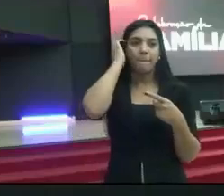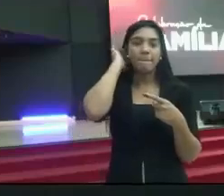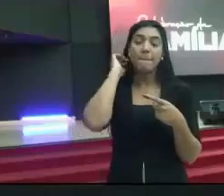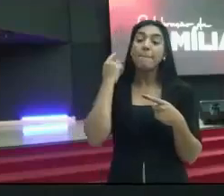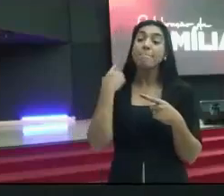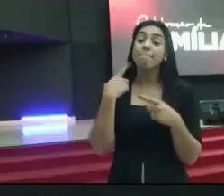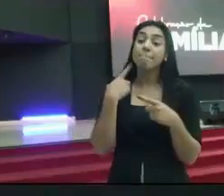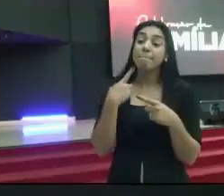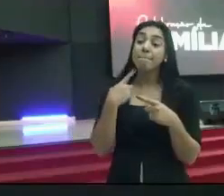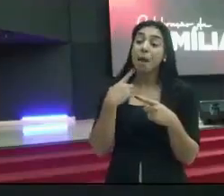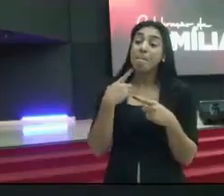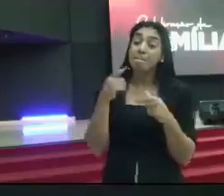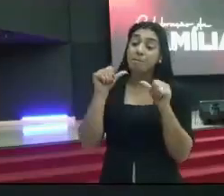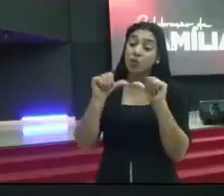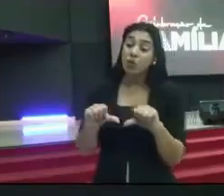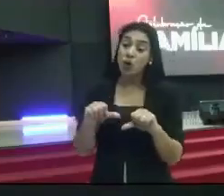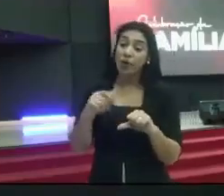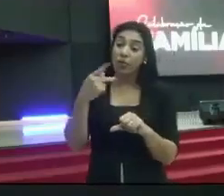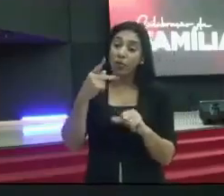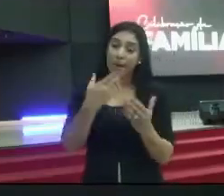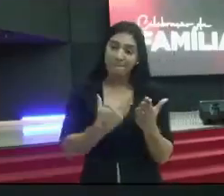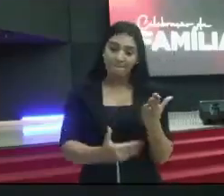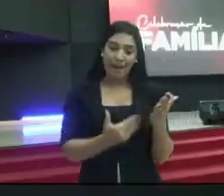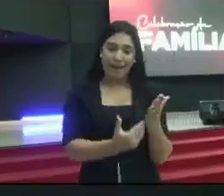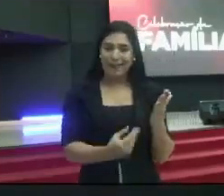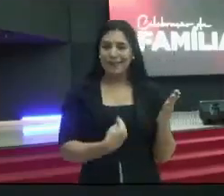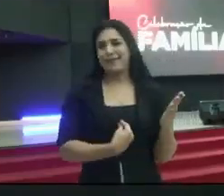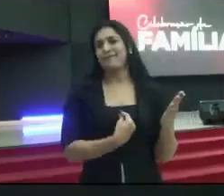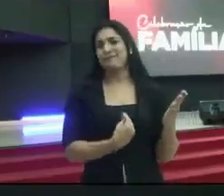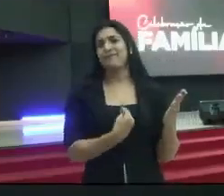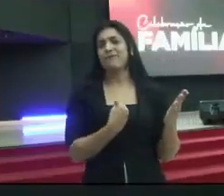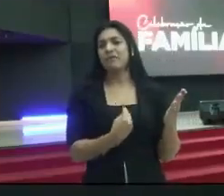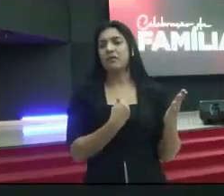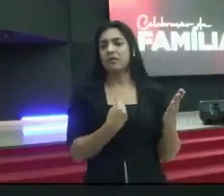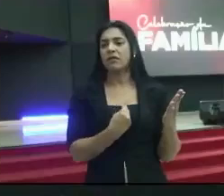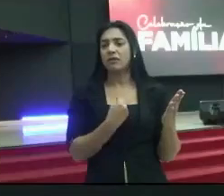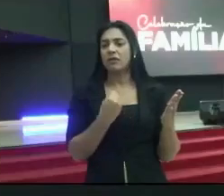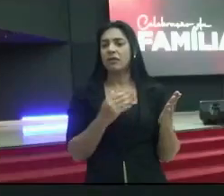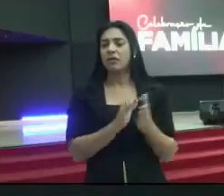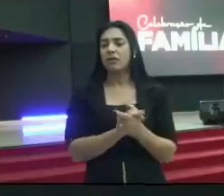por pior que sejam as perdas da sua vida,